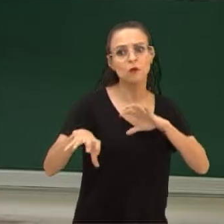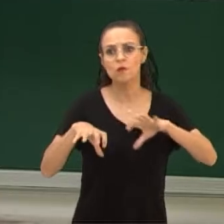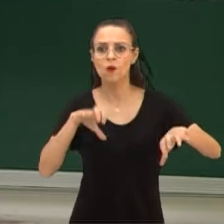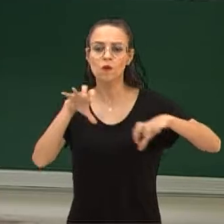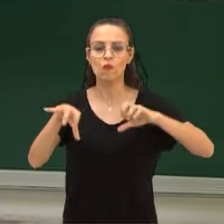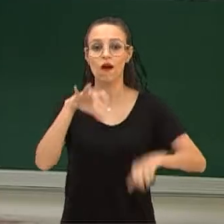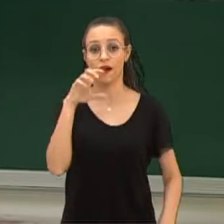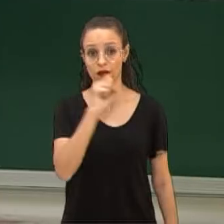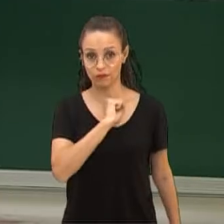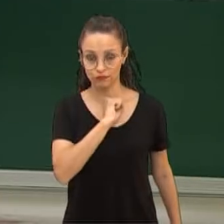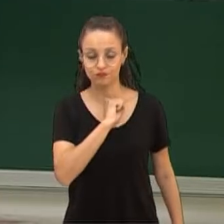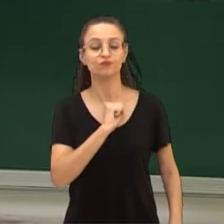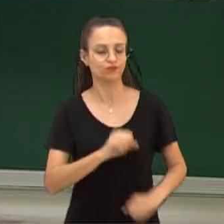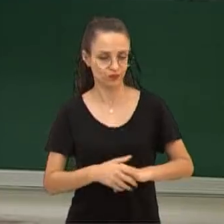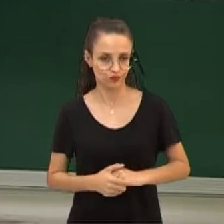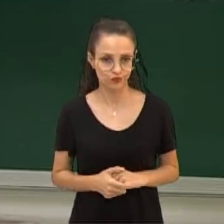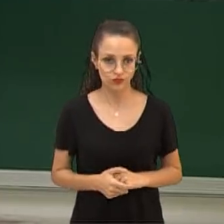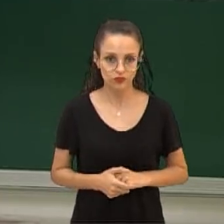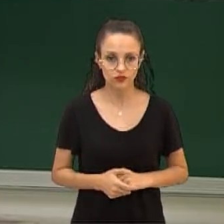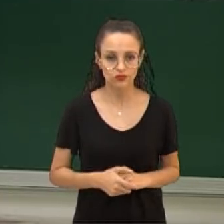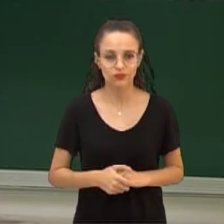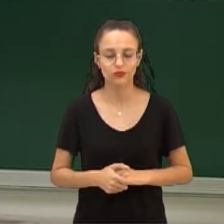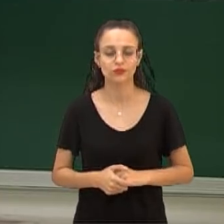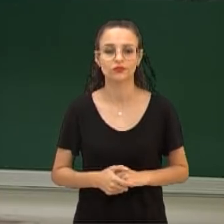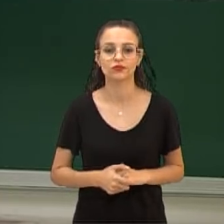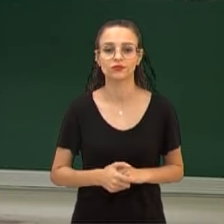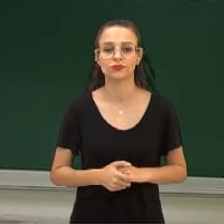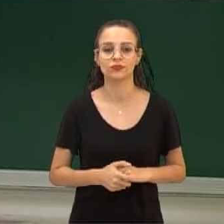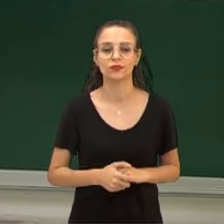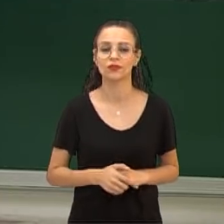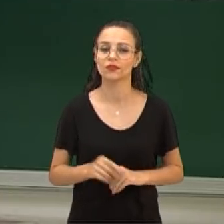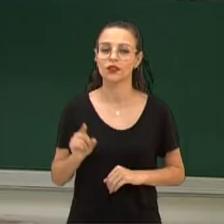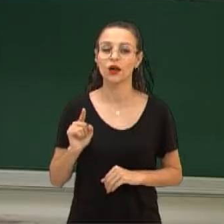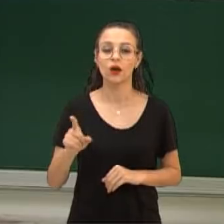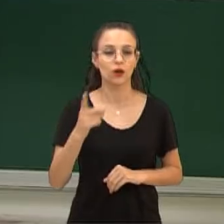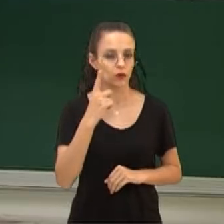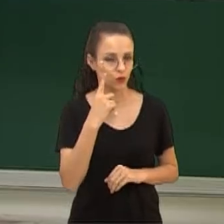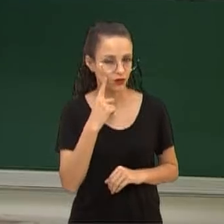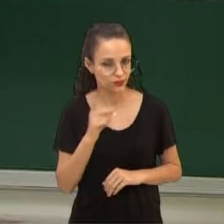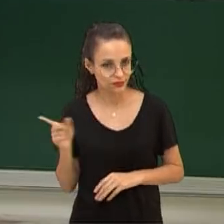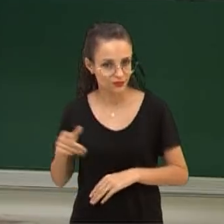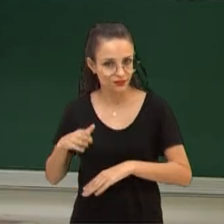destreza. Tá certo? De tanto esse macaco, olha o que o